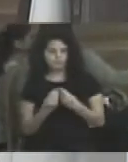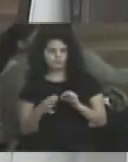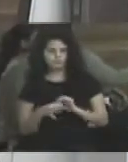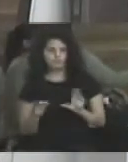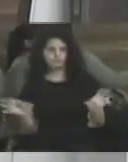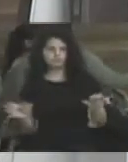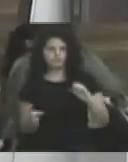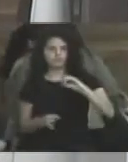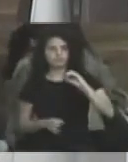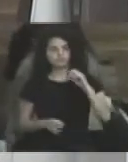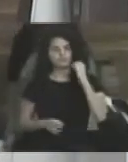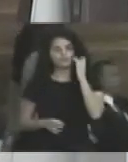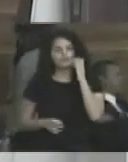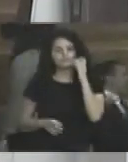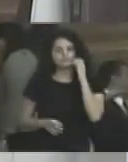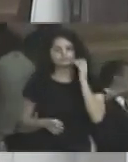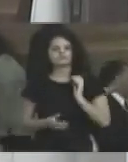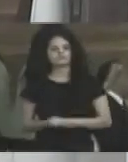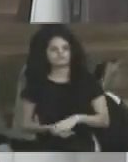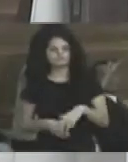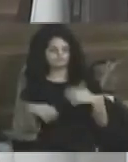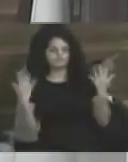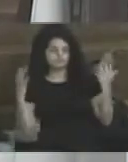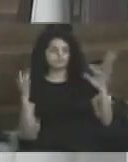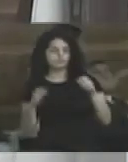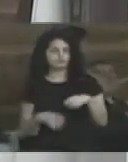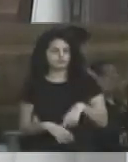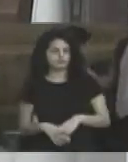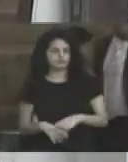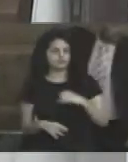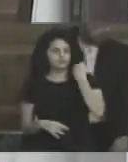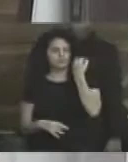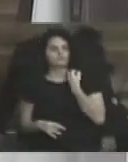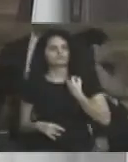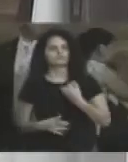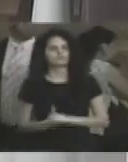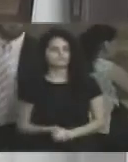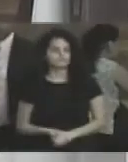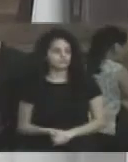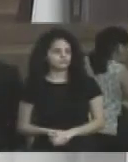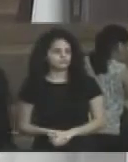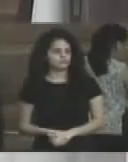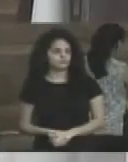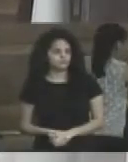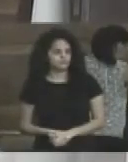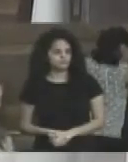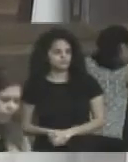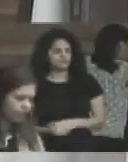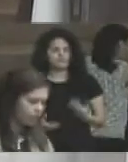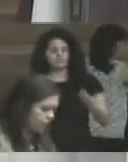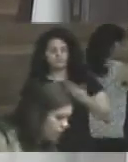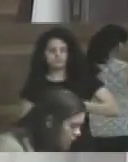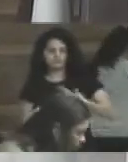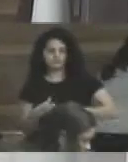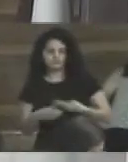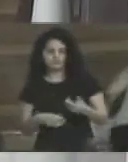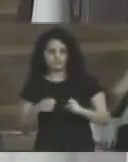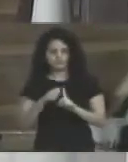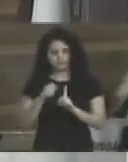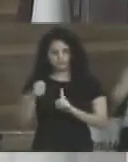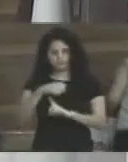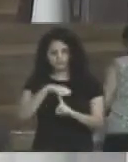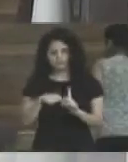Outubro Rosa. Parabenizar a Jânia, a equipe dela, a Secretaria de Ação Social, na pessoa da Ana Paula, e a todos